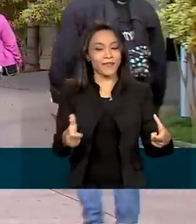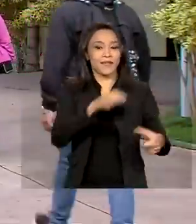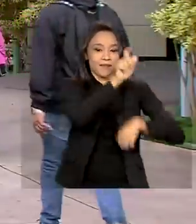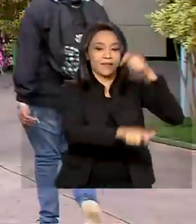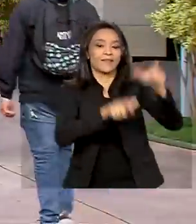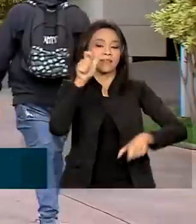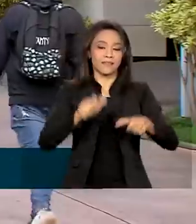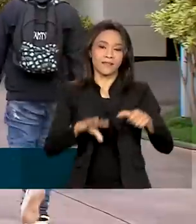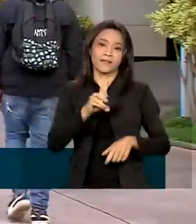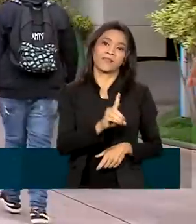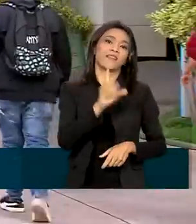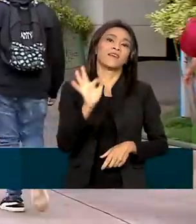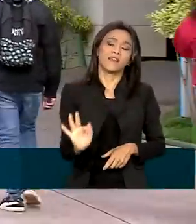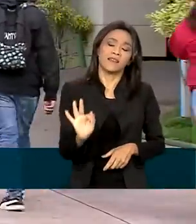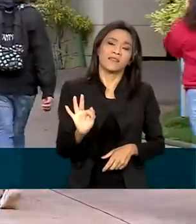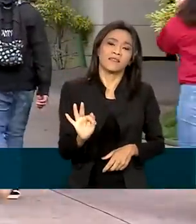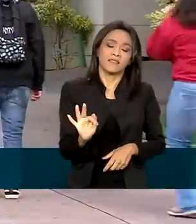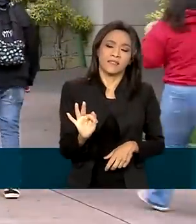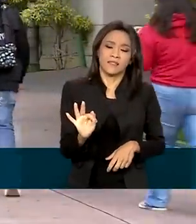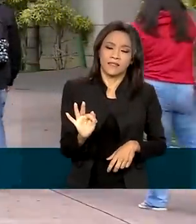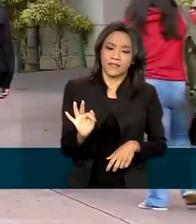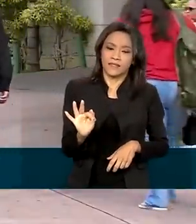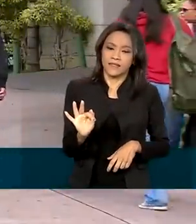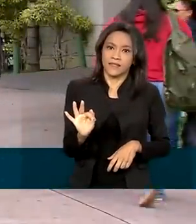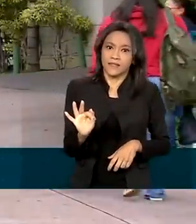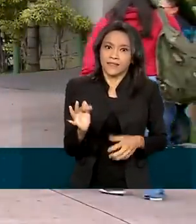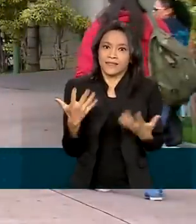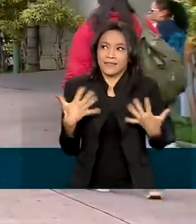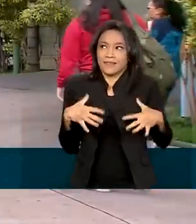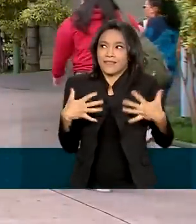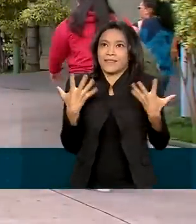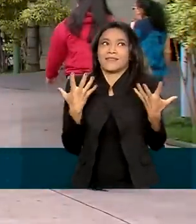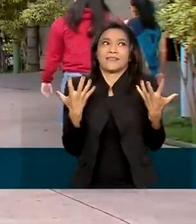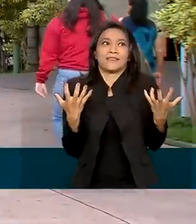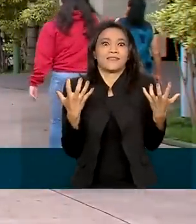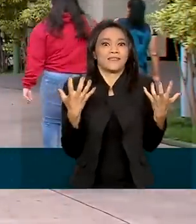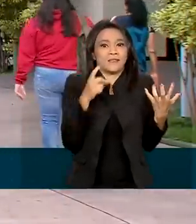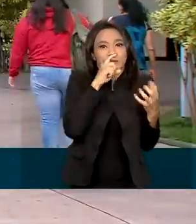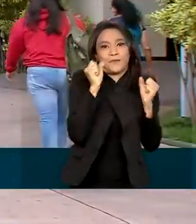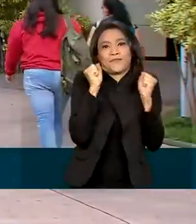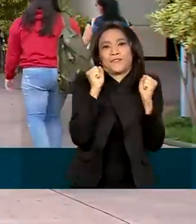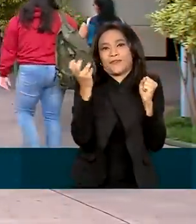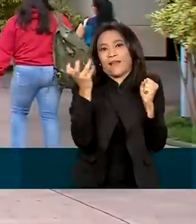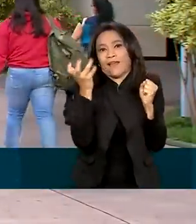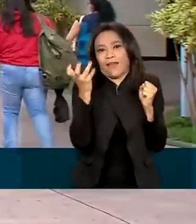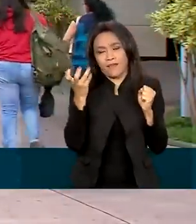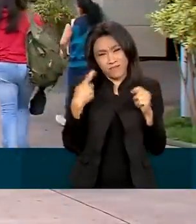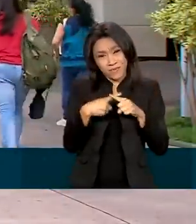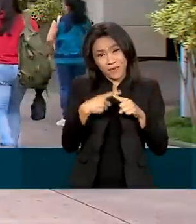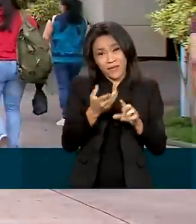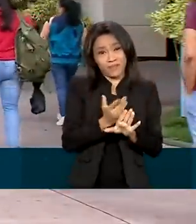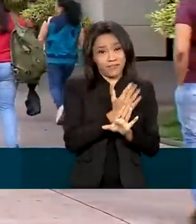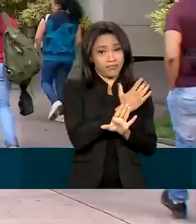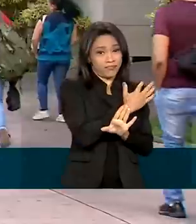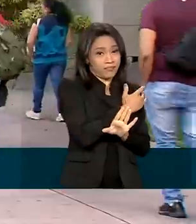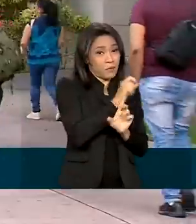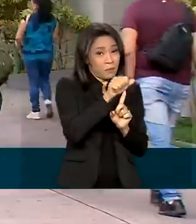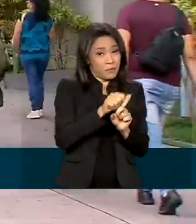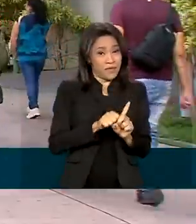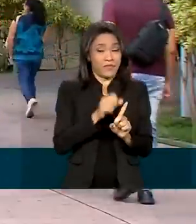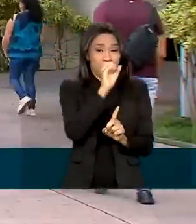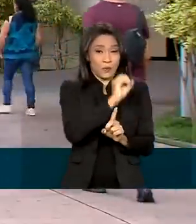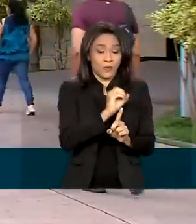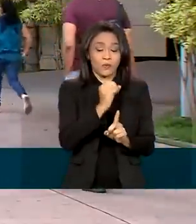na verdade, né, não anseia, né, pela chegada aí desse frio, já que nós tivemos aqui o mês de outubro